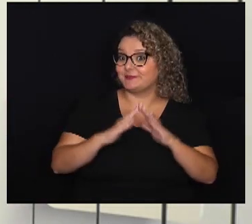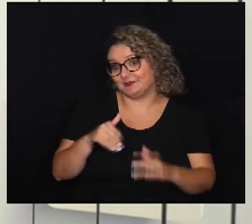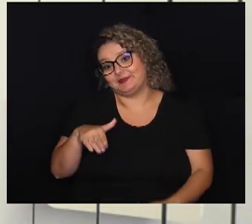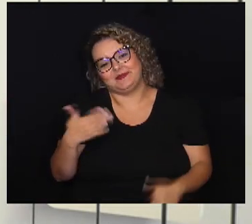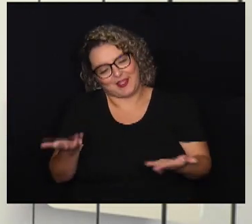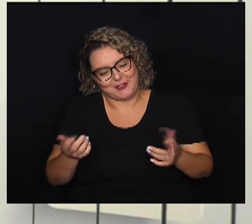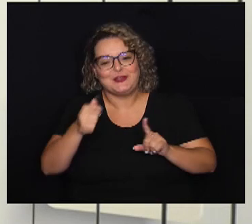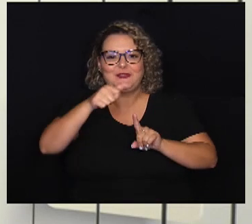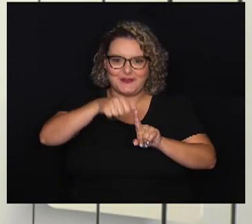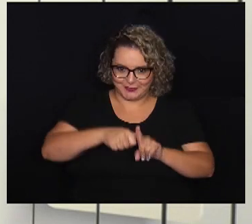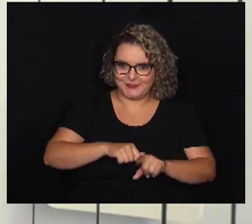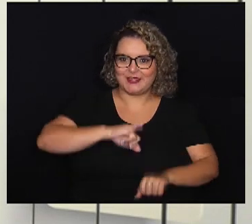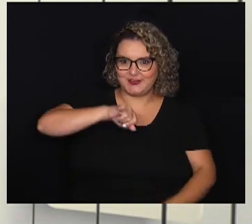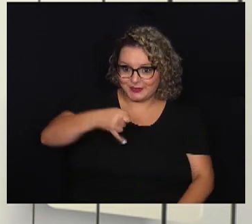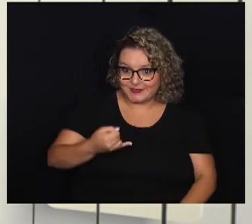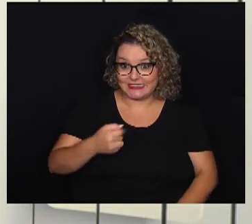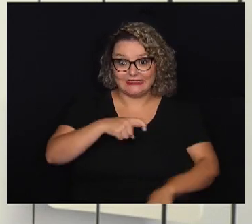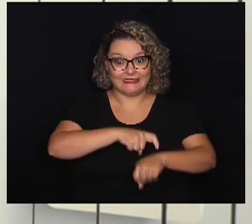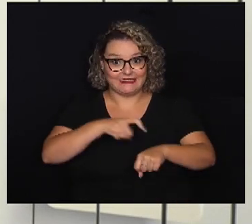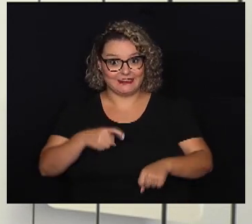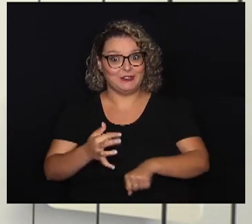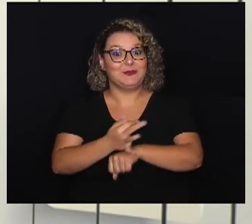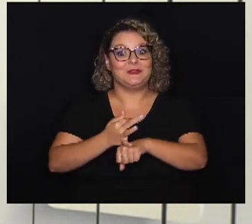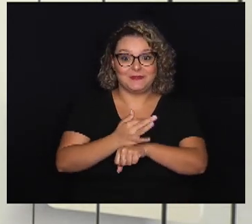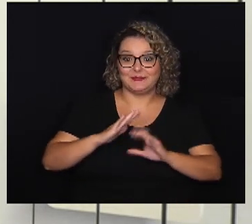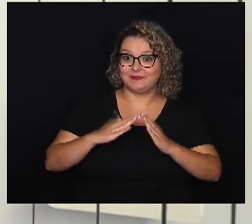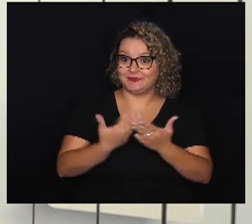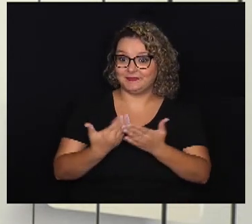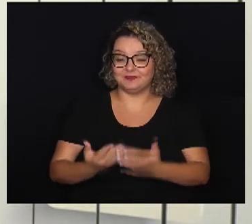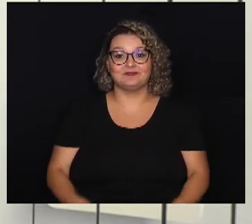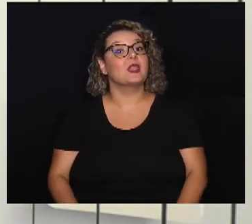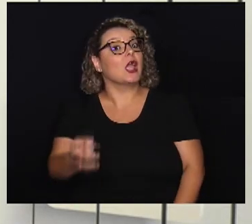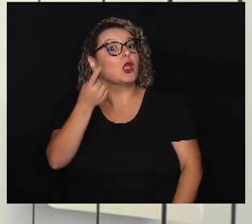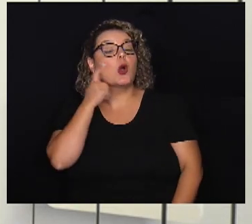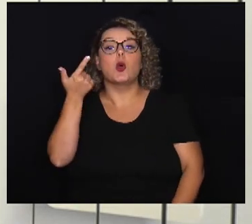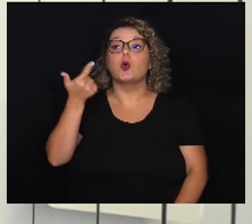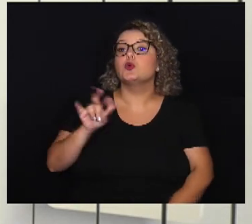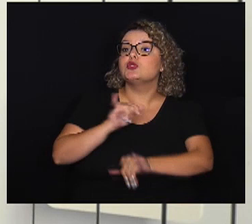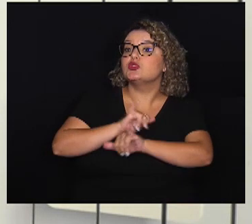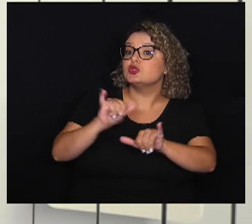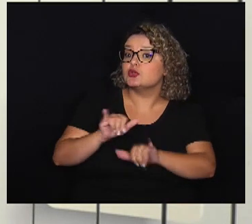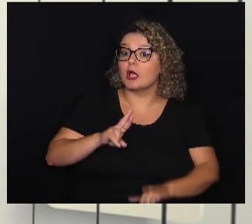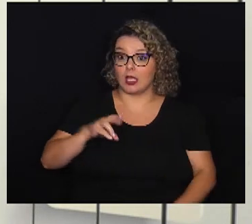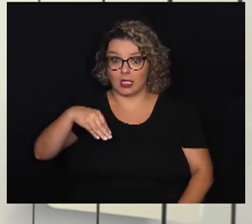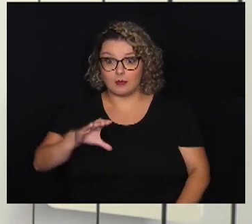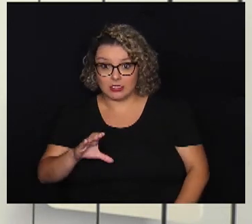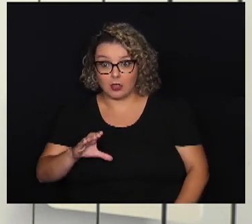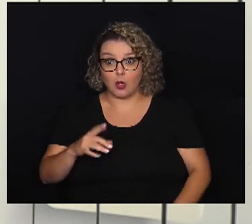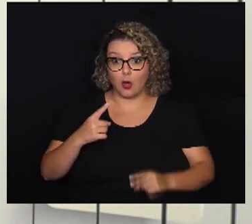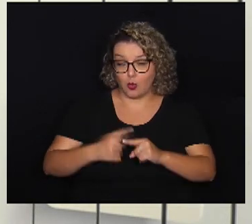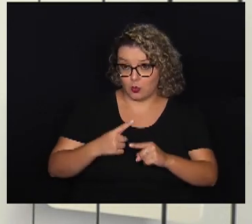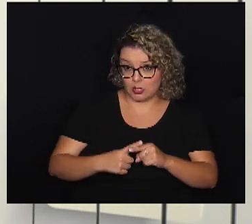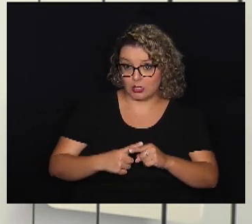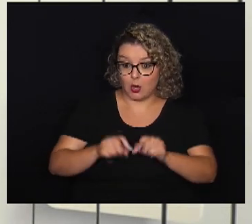neste mês de janeiro, de época das férias escolares. E olha só, a gente segue aqui com as notícias da metrópole de Campinas, porque